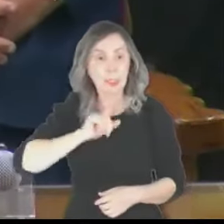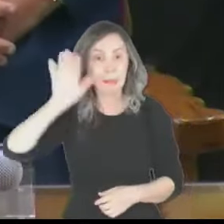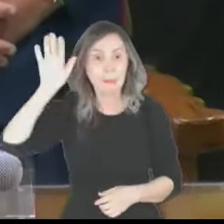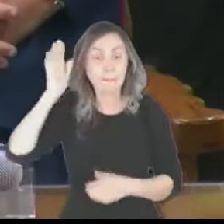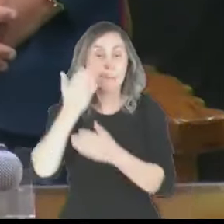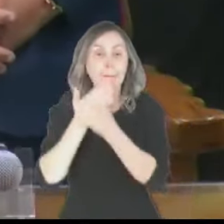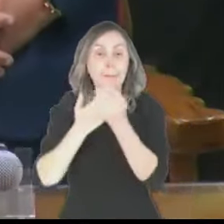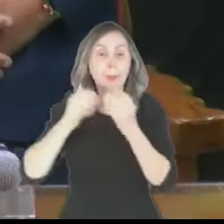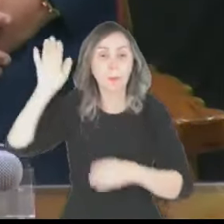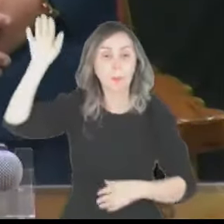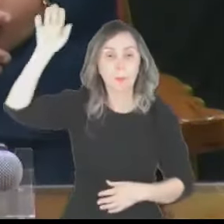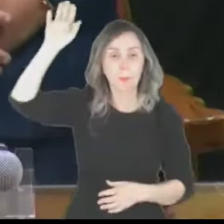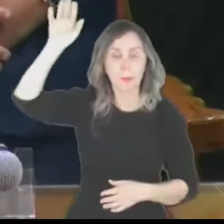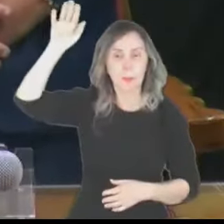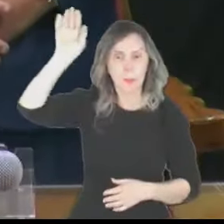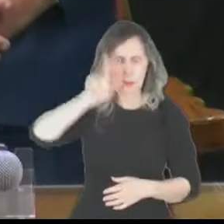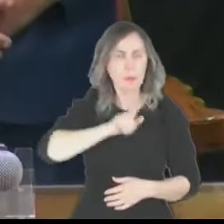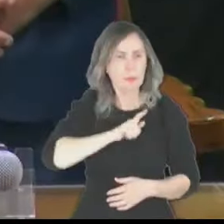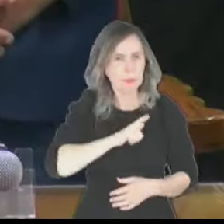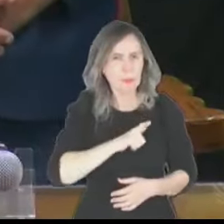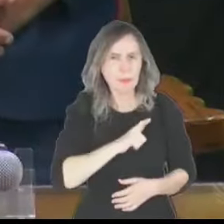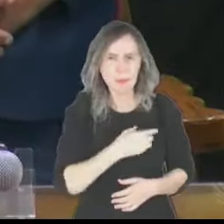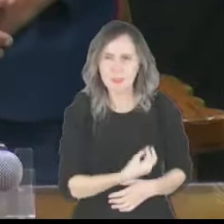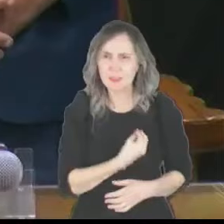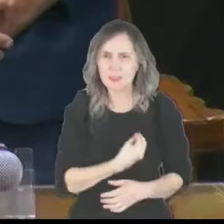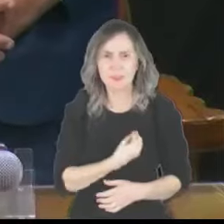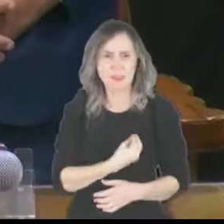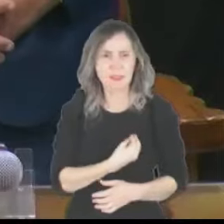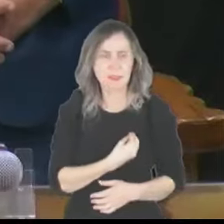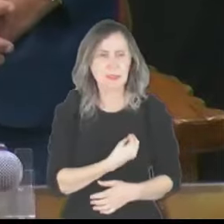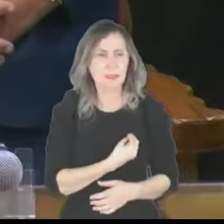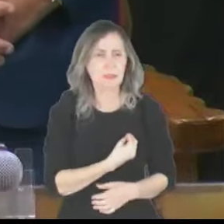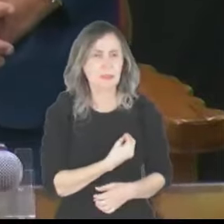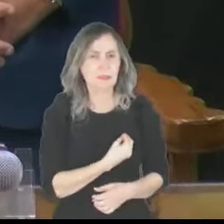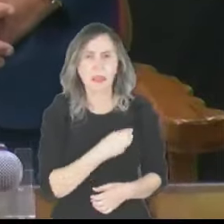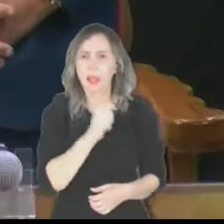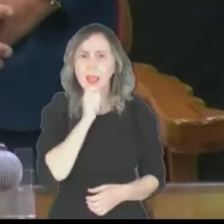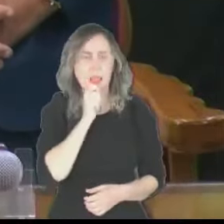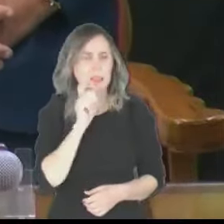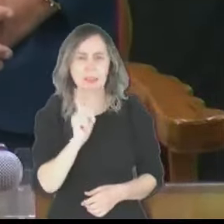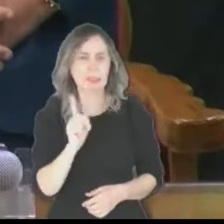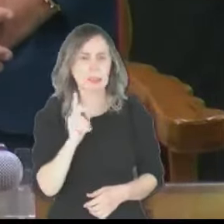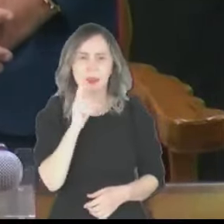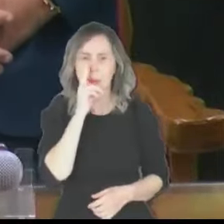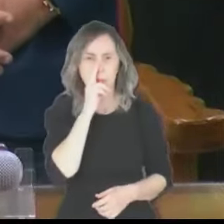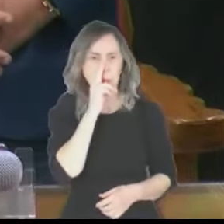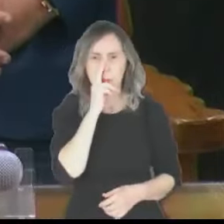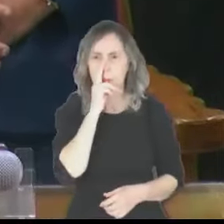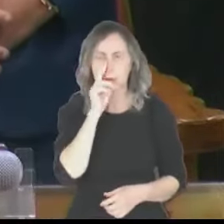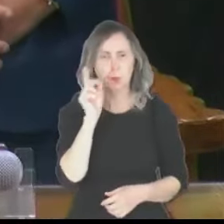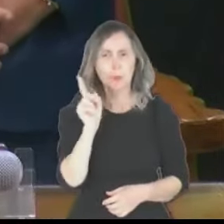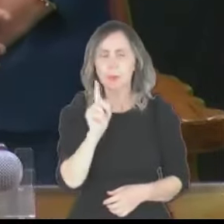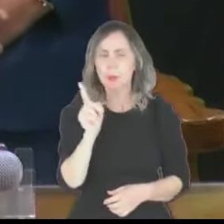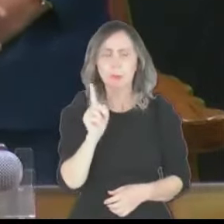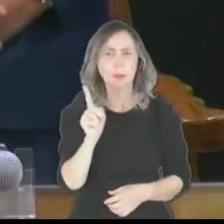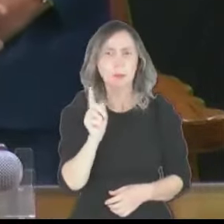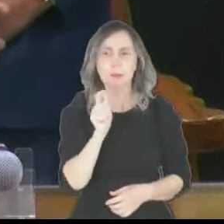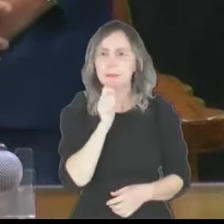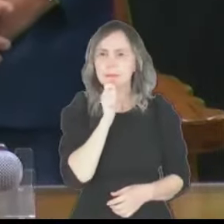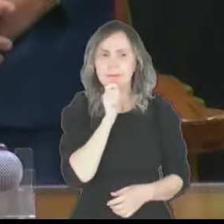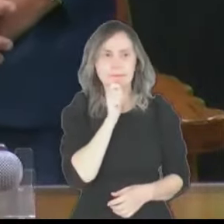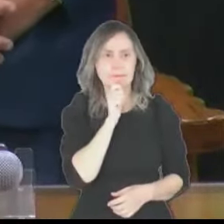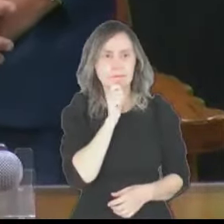a sua mão Tem alguém Entre nós Que ainda Ainda não é evangélica Não é cristã Não